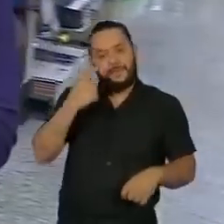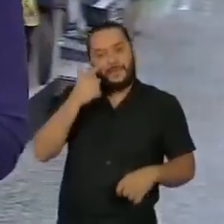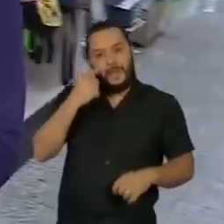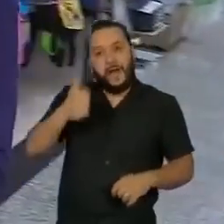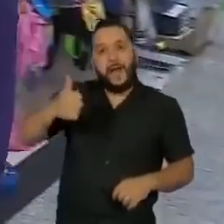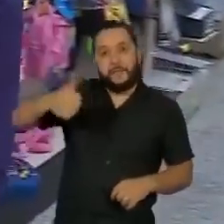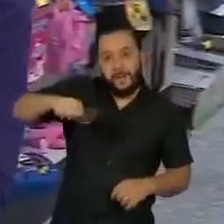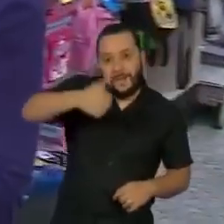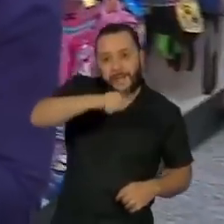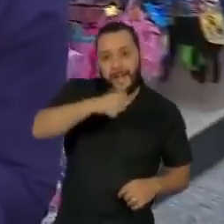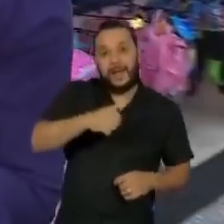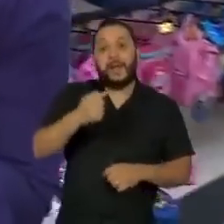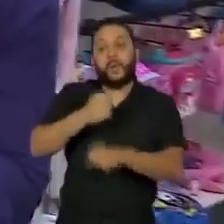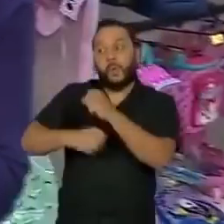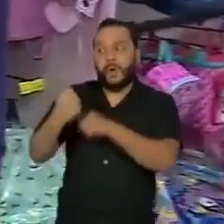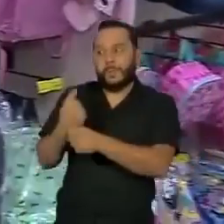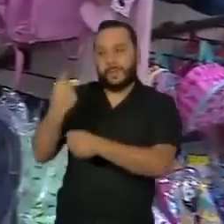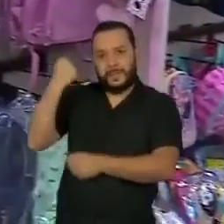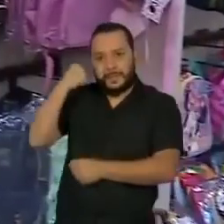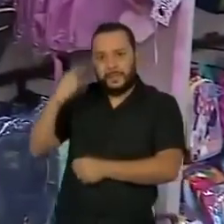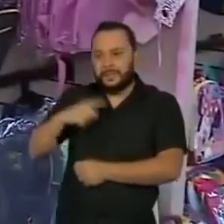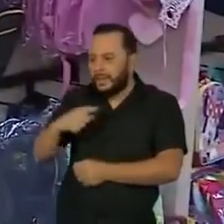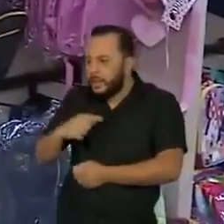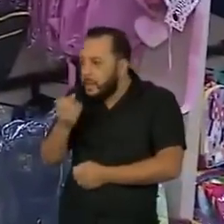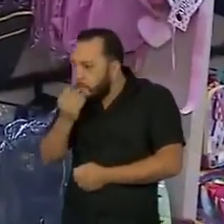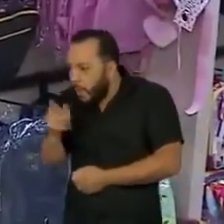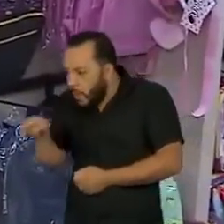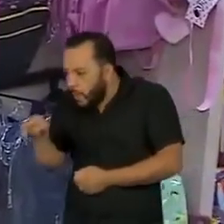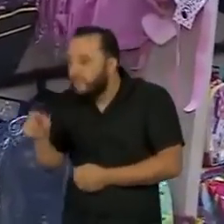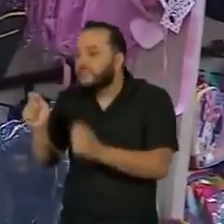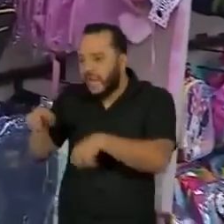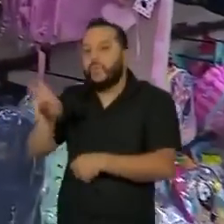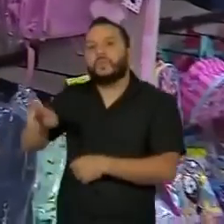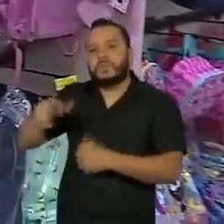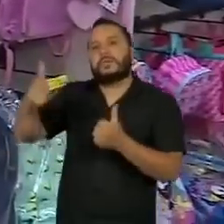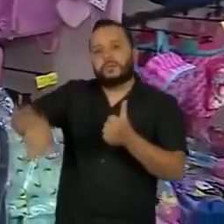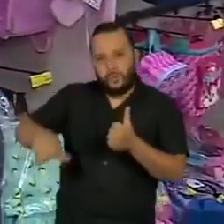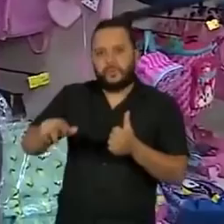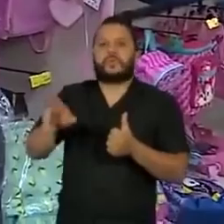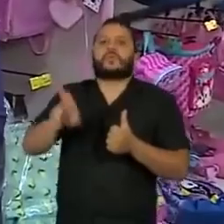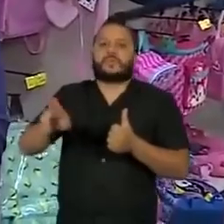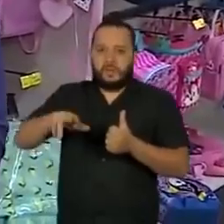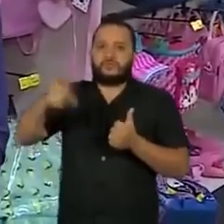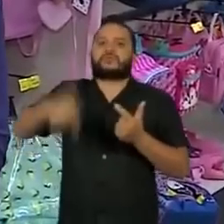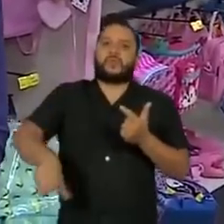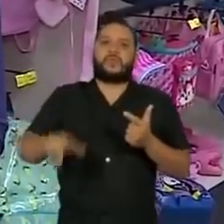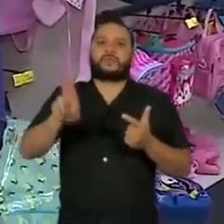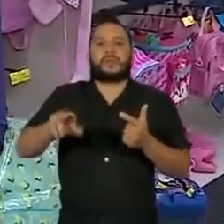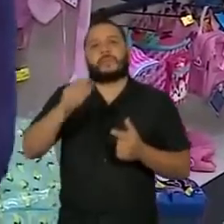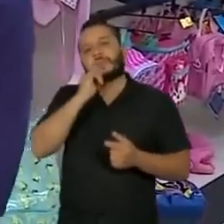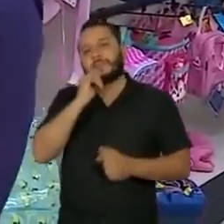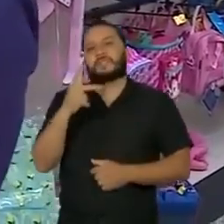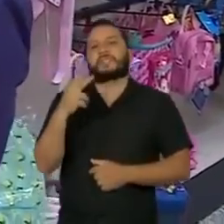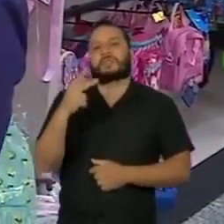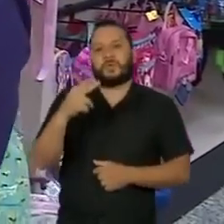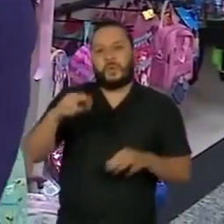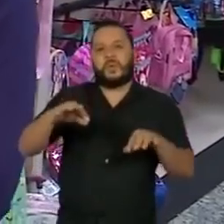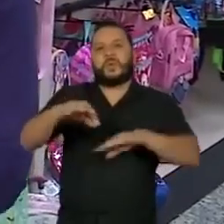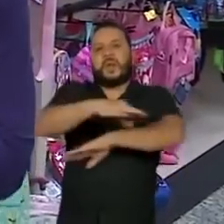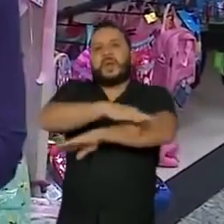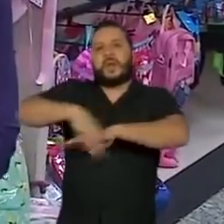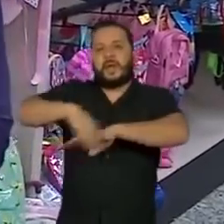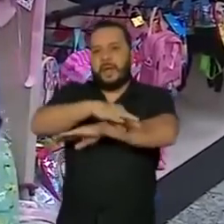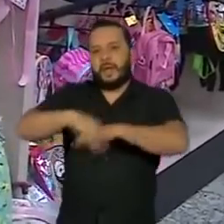avaliar itens do ano passado e selecionar tudo aquilo que pode ser usado novamente. A exemplo da tesoura, régua e até